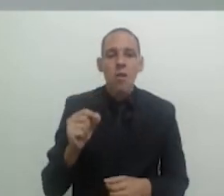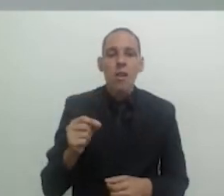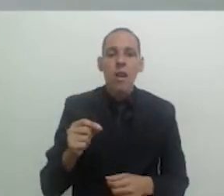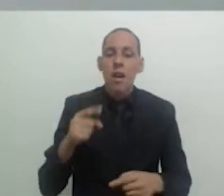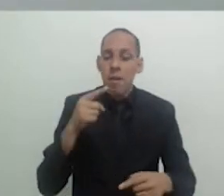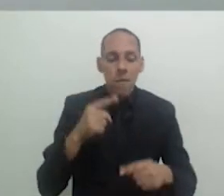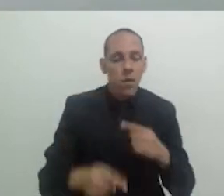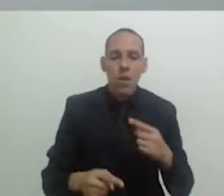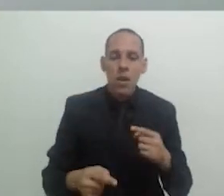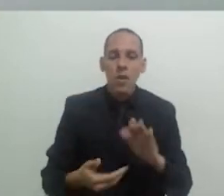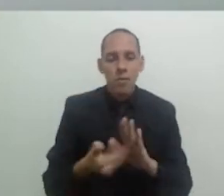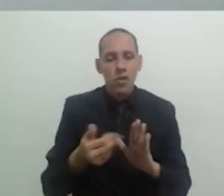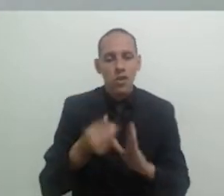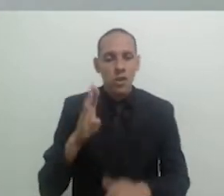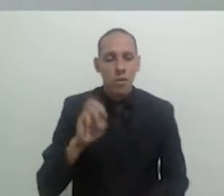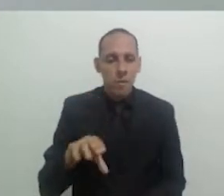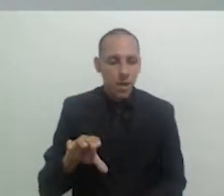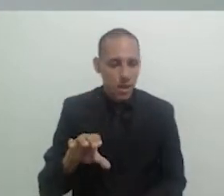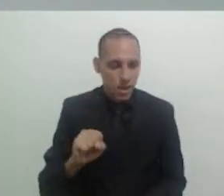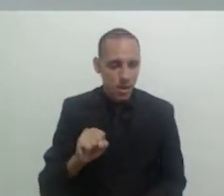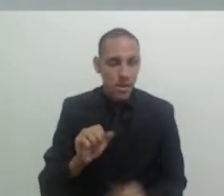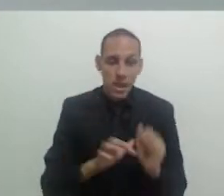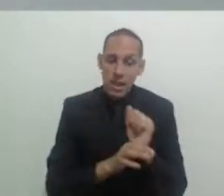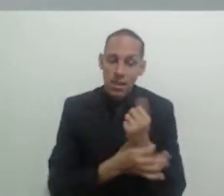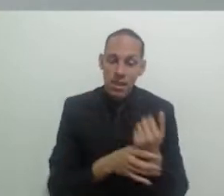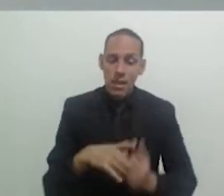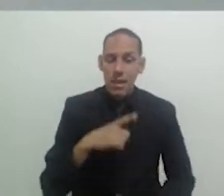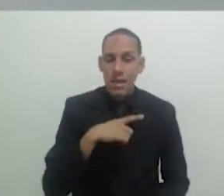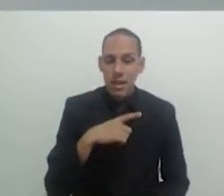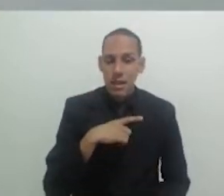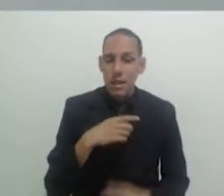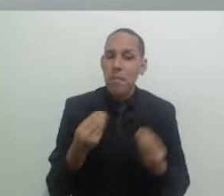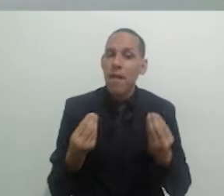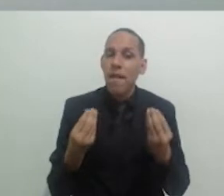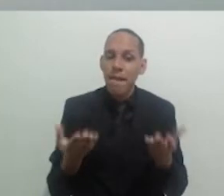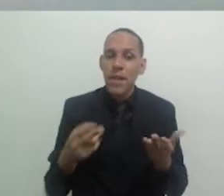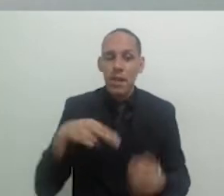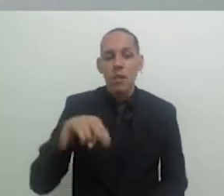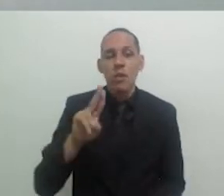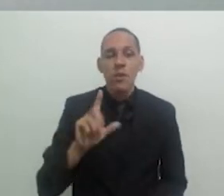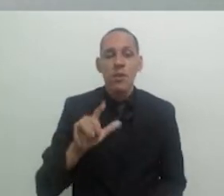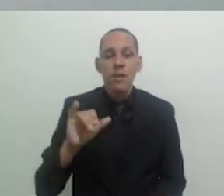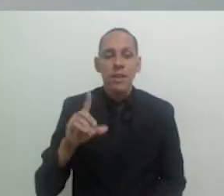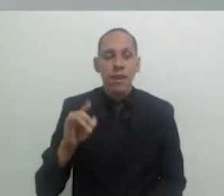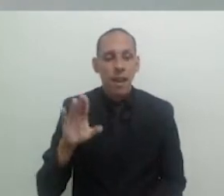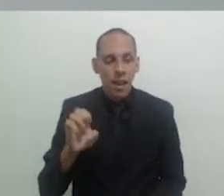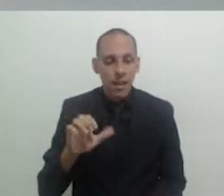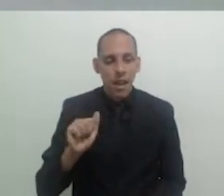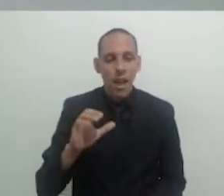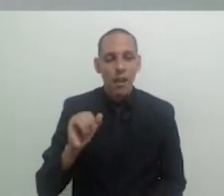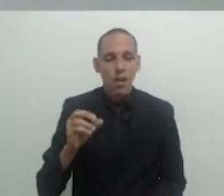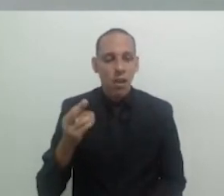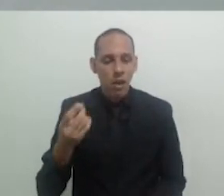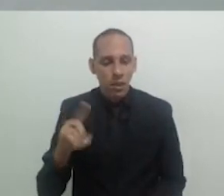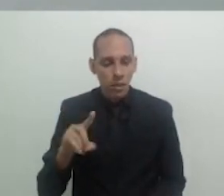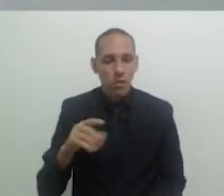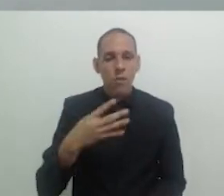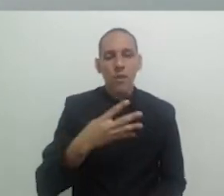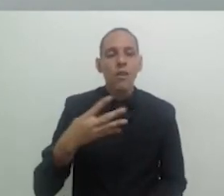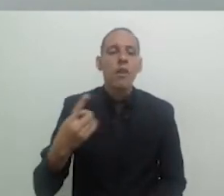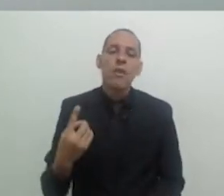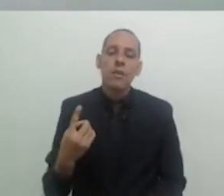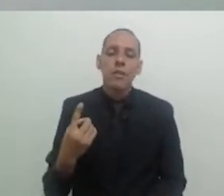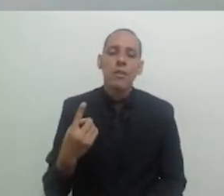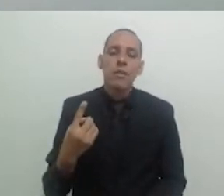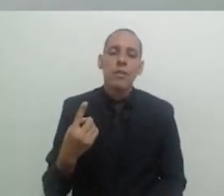havia concedido a segurança para decretar a nulidade do acordo de número 441, proferido